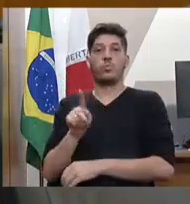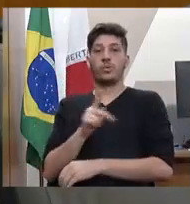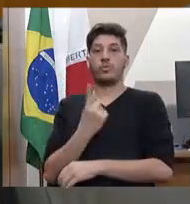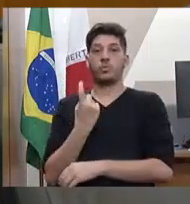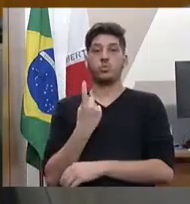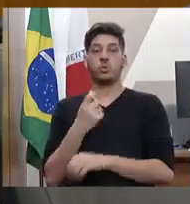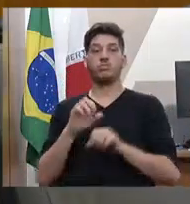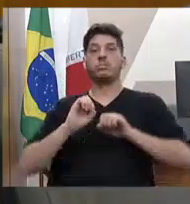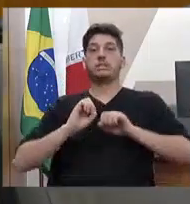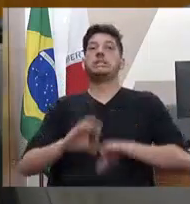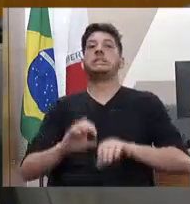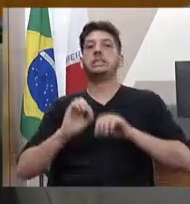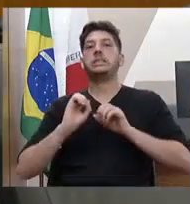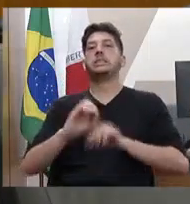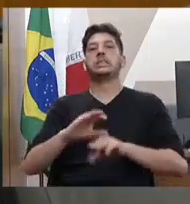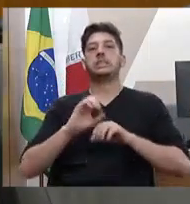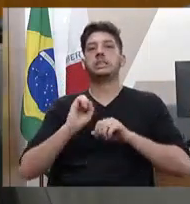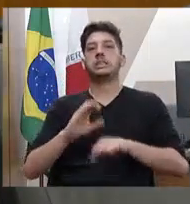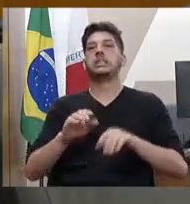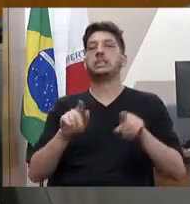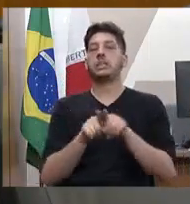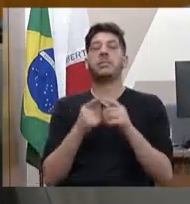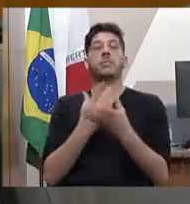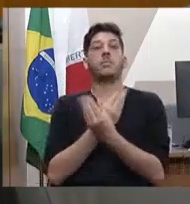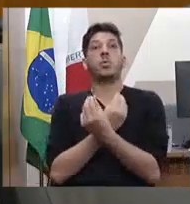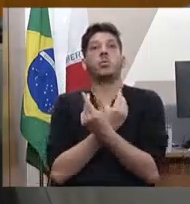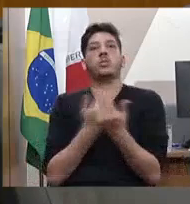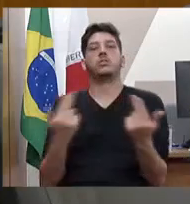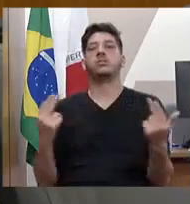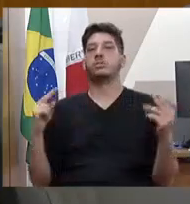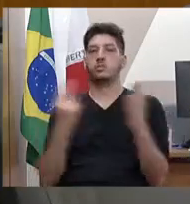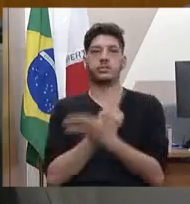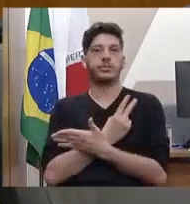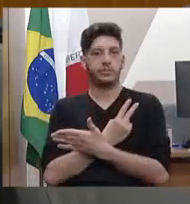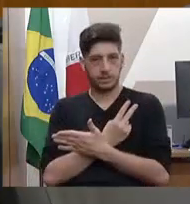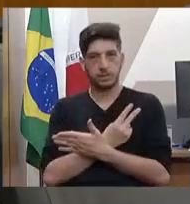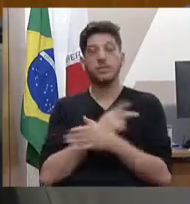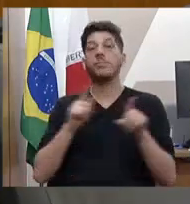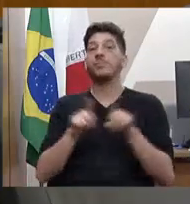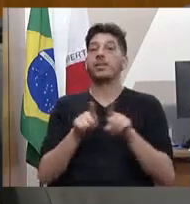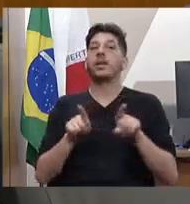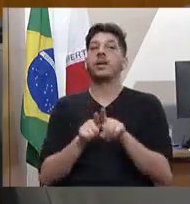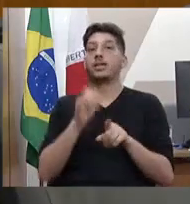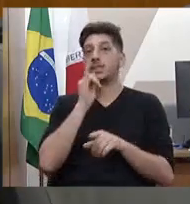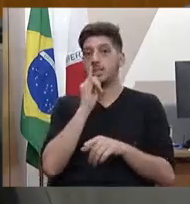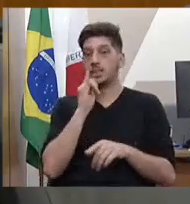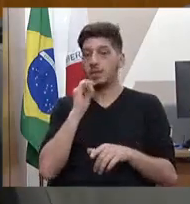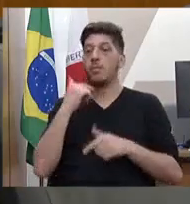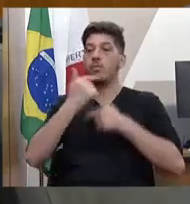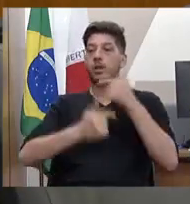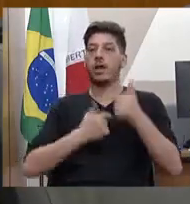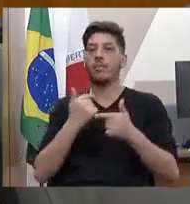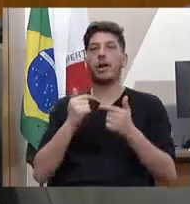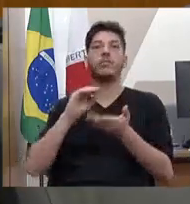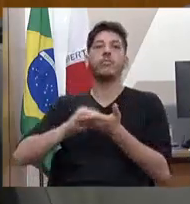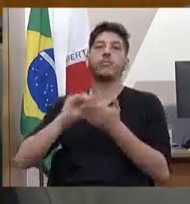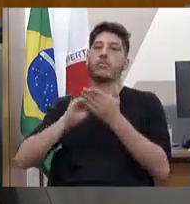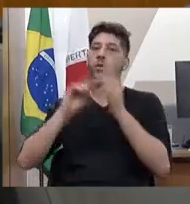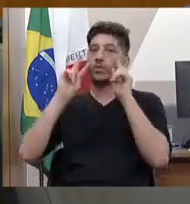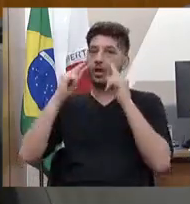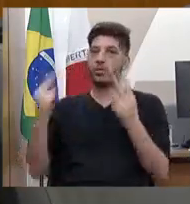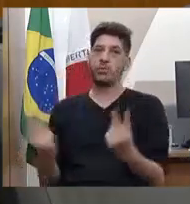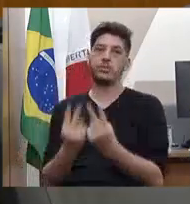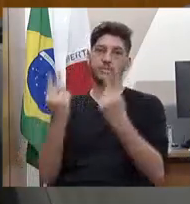e várias coisas que vão acontecendo aí né como também o trabalho invisível né que nós